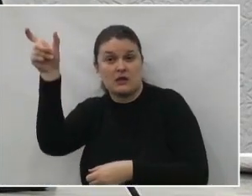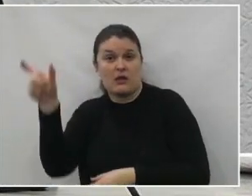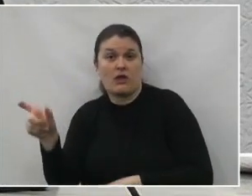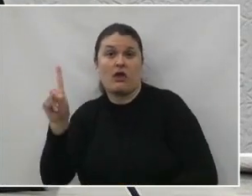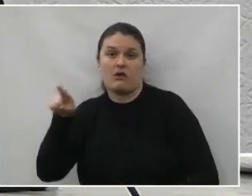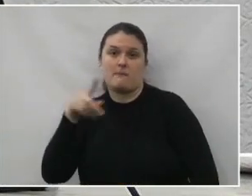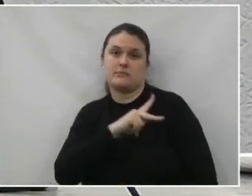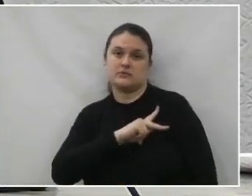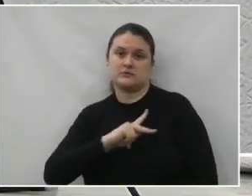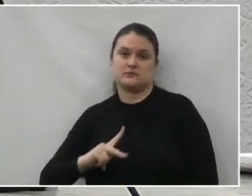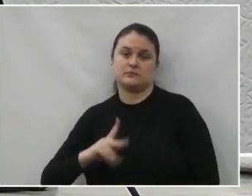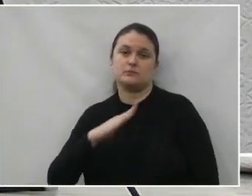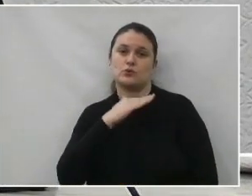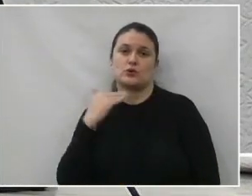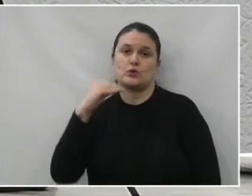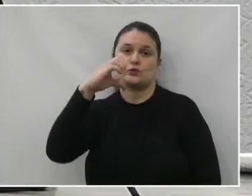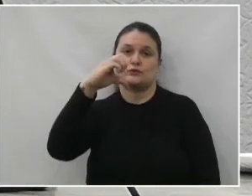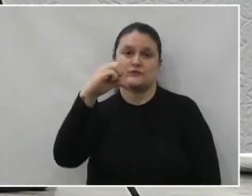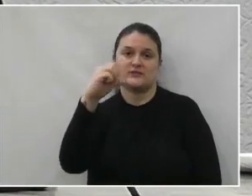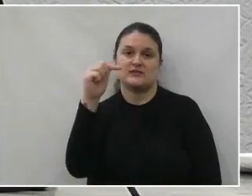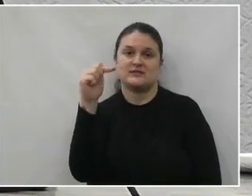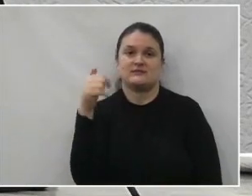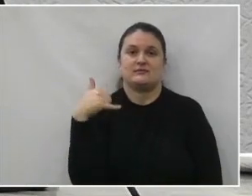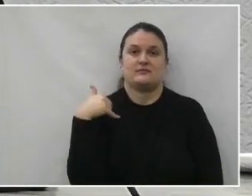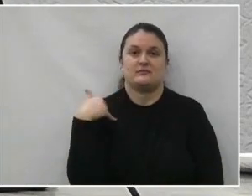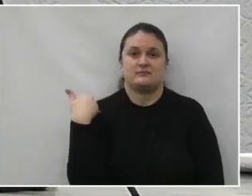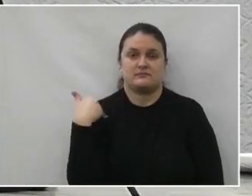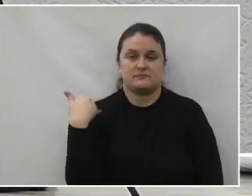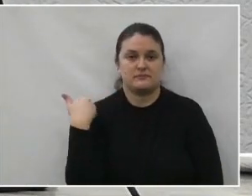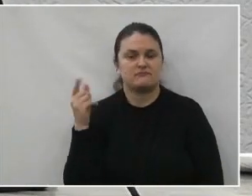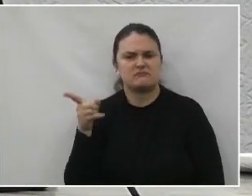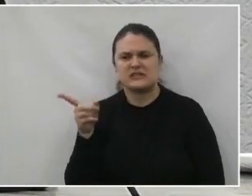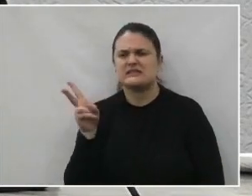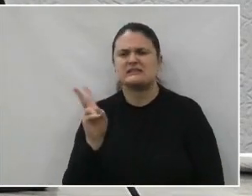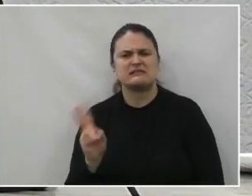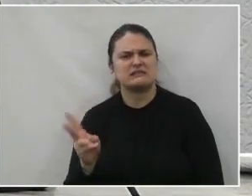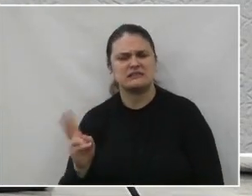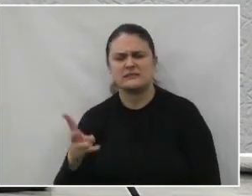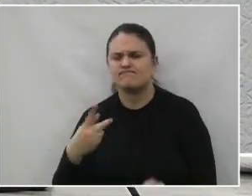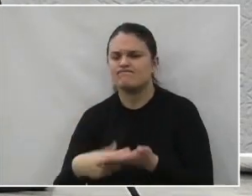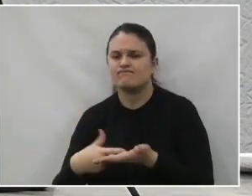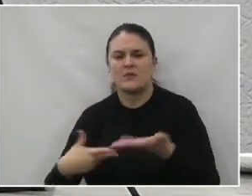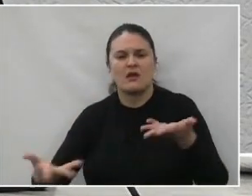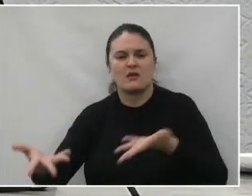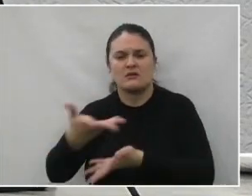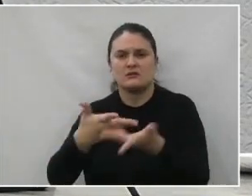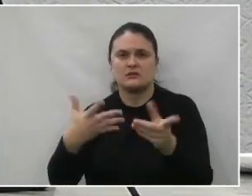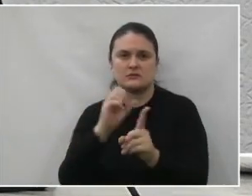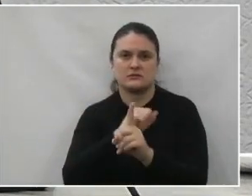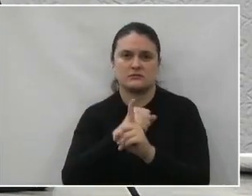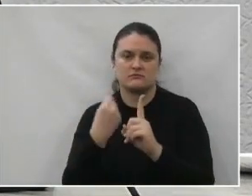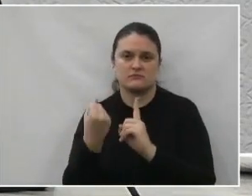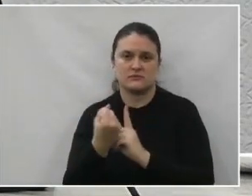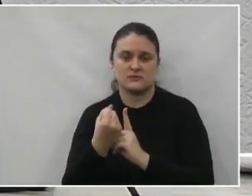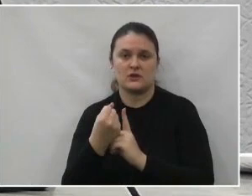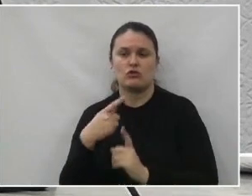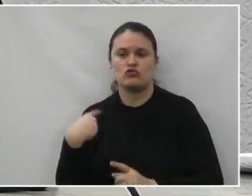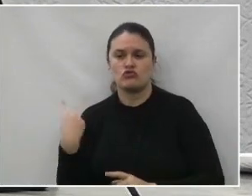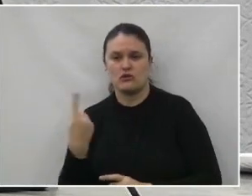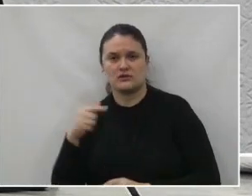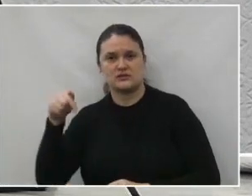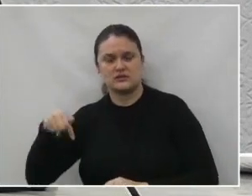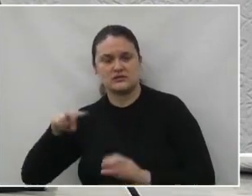presidência. Faleceu com 97 anos de idade, sempre dedicados à nossa sociedade. O Legislativo